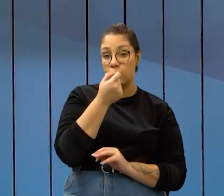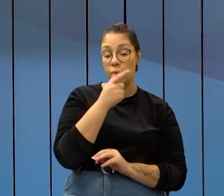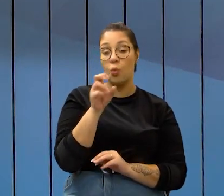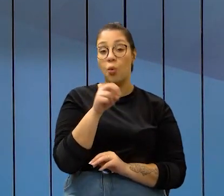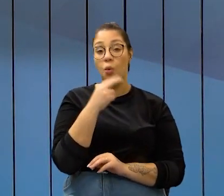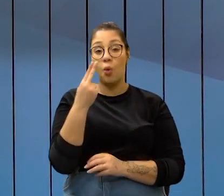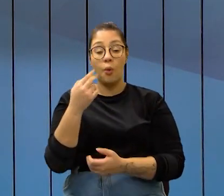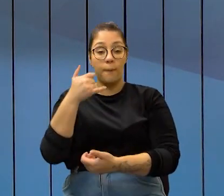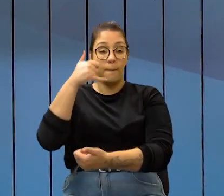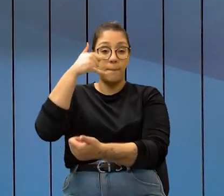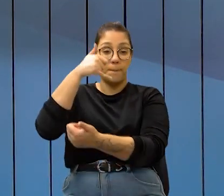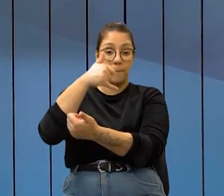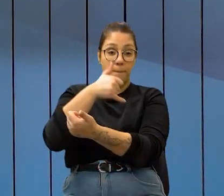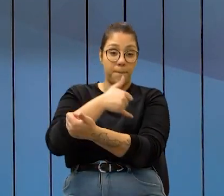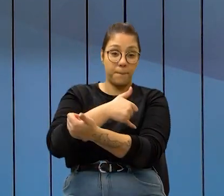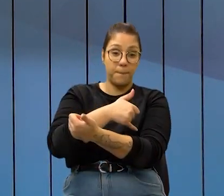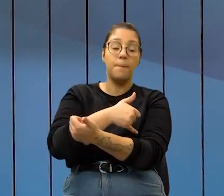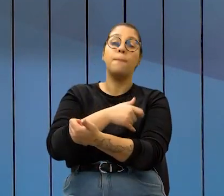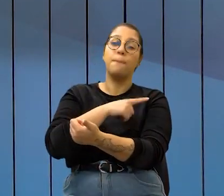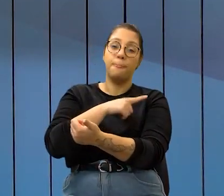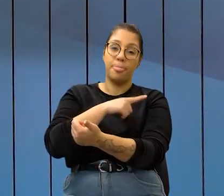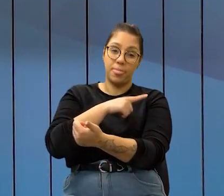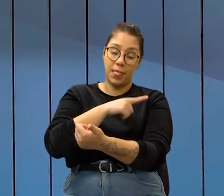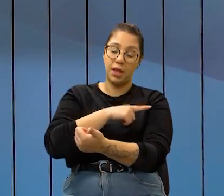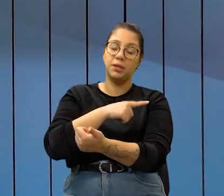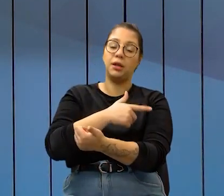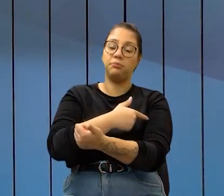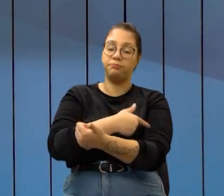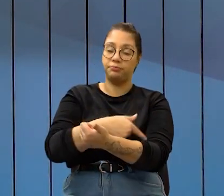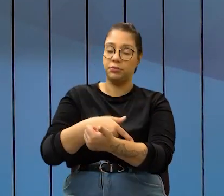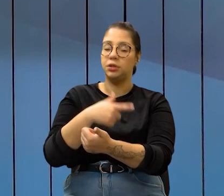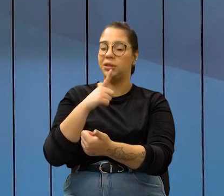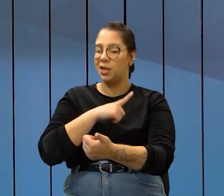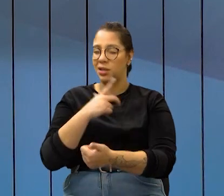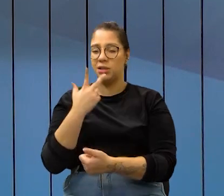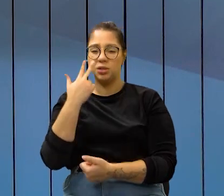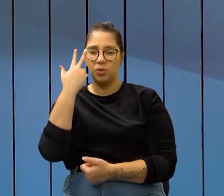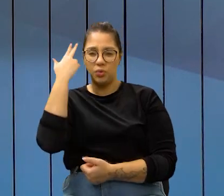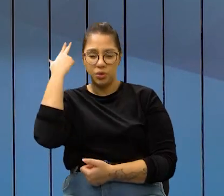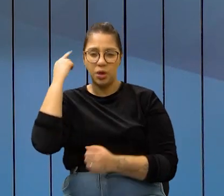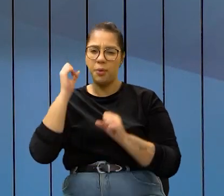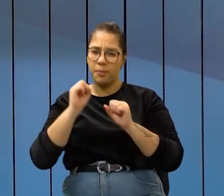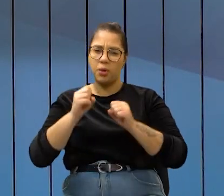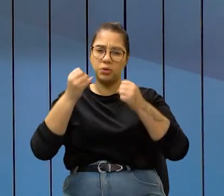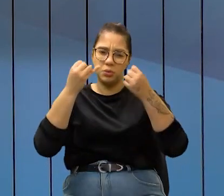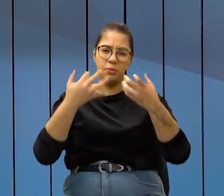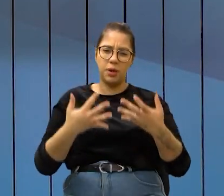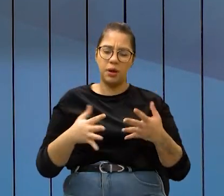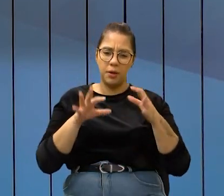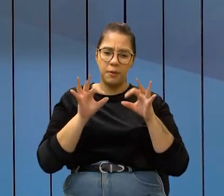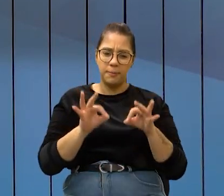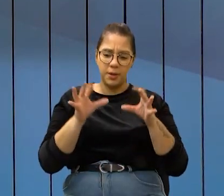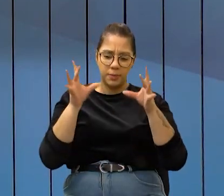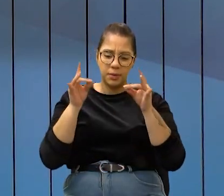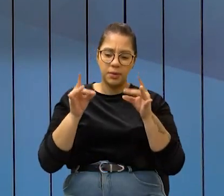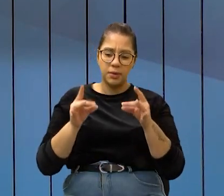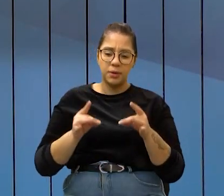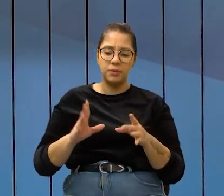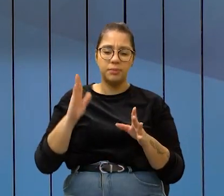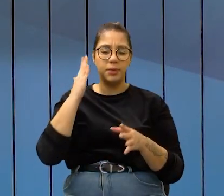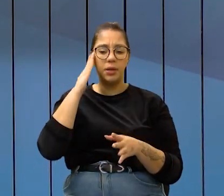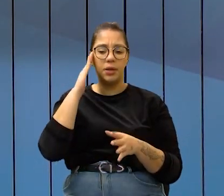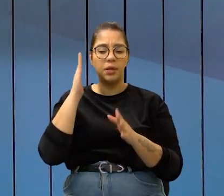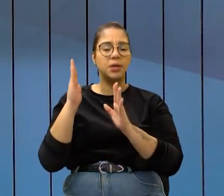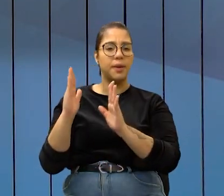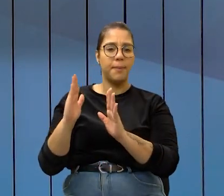oral, é veia, chega a uma cirurgia? Vamos falar assim bem. Pode falar com bastante detalhe